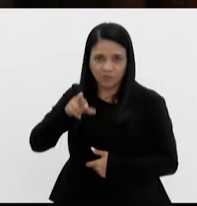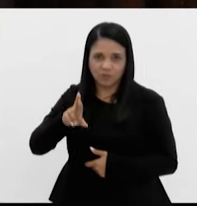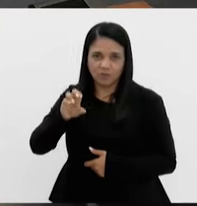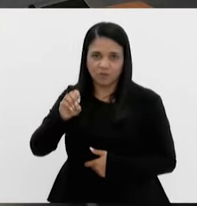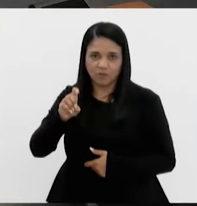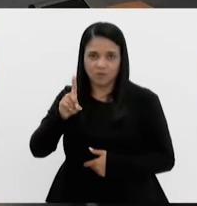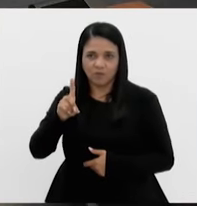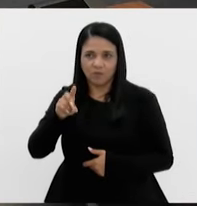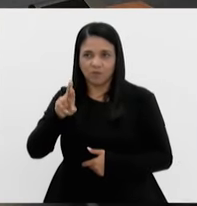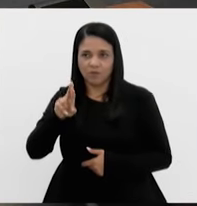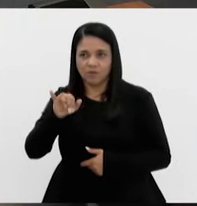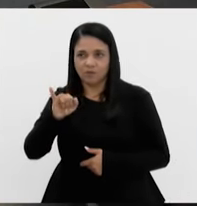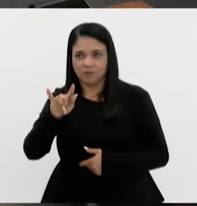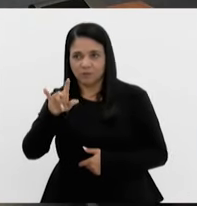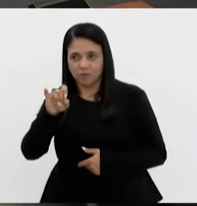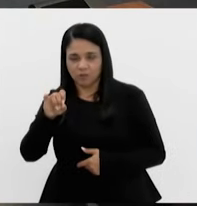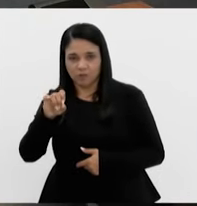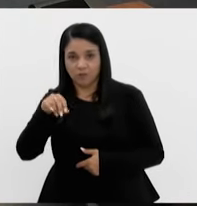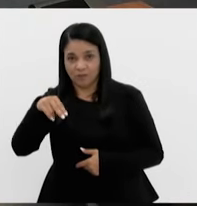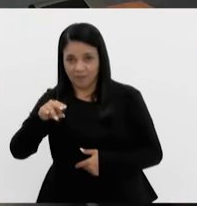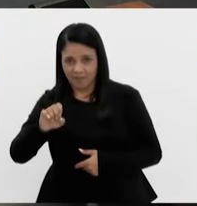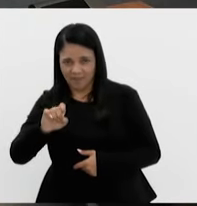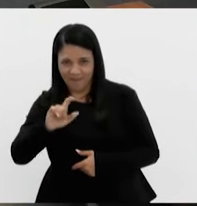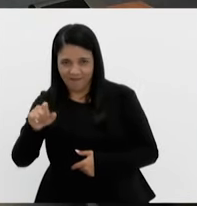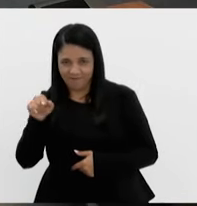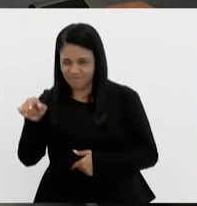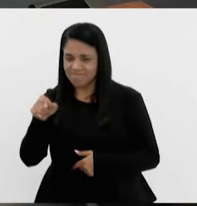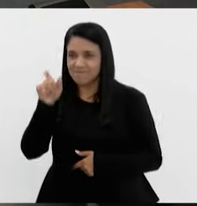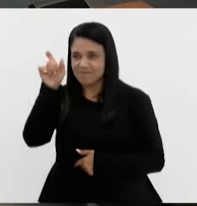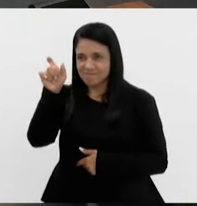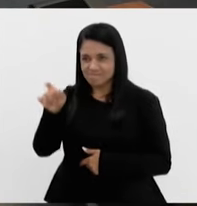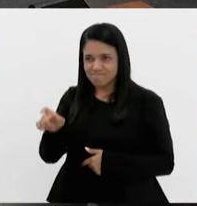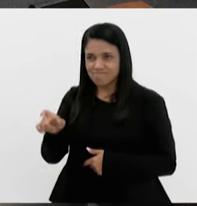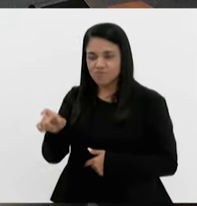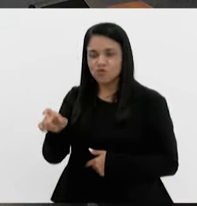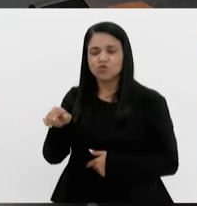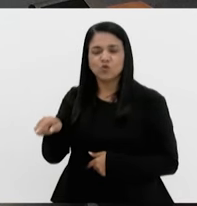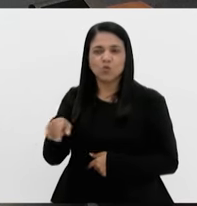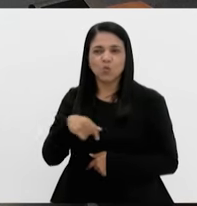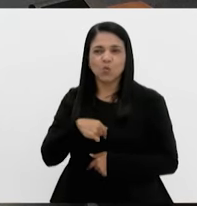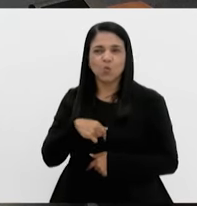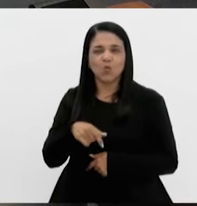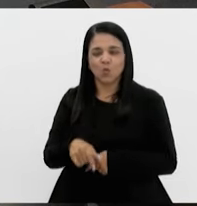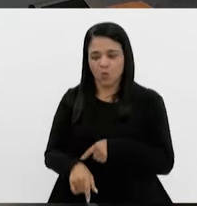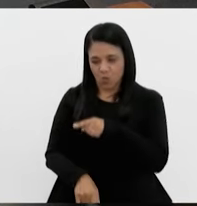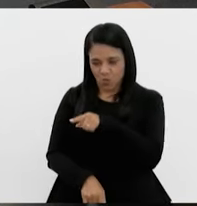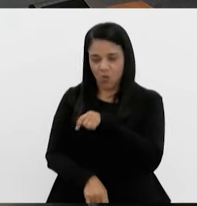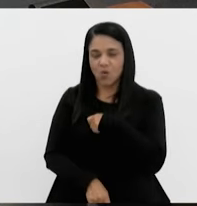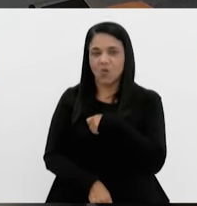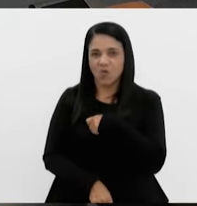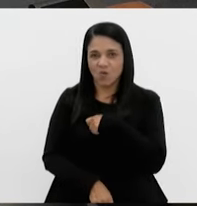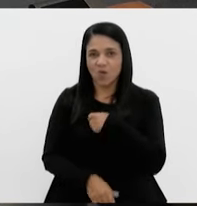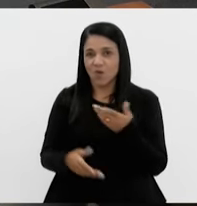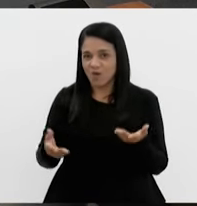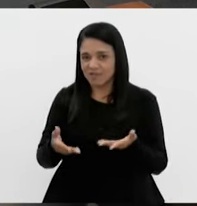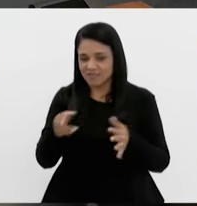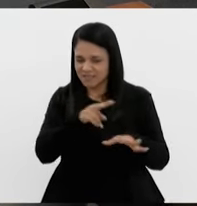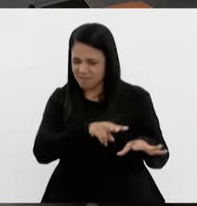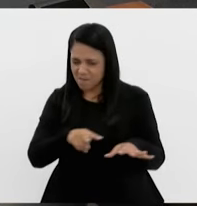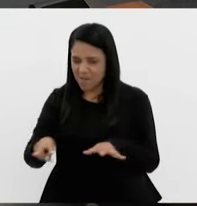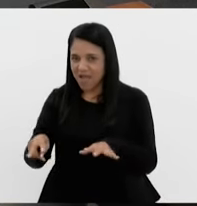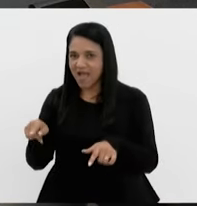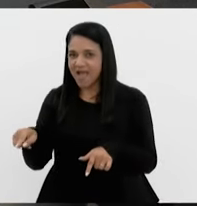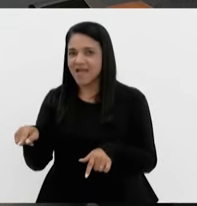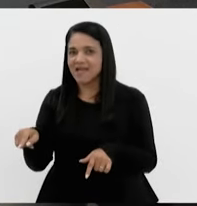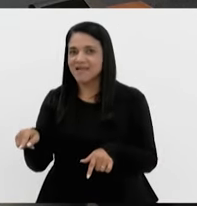carvão vossa excelência se mostrou bastante inocente deputado do pel essa semana quando